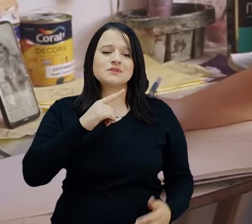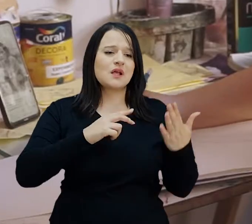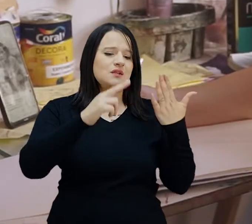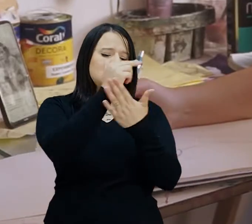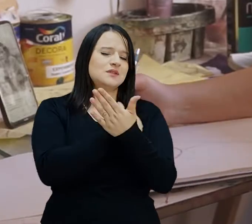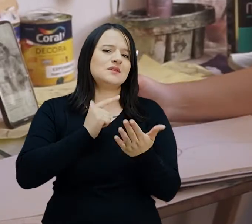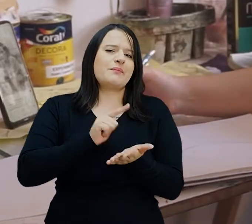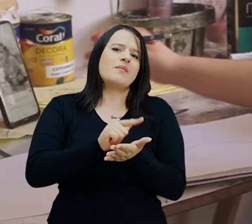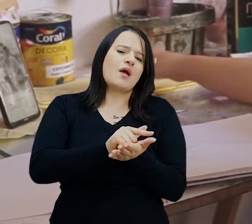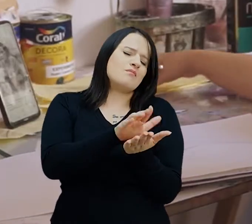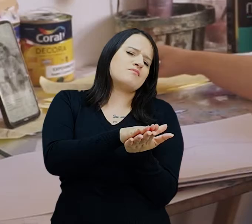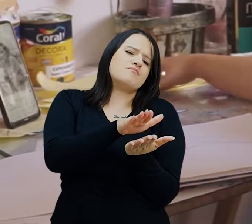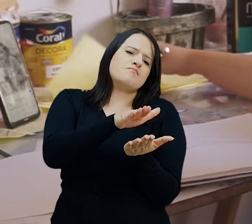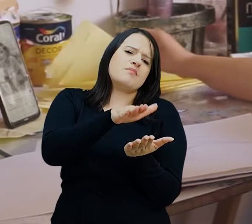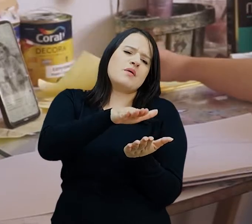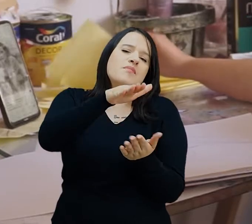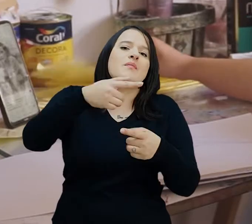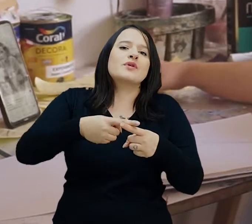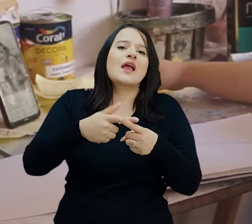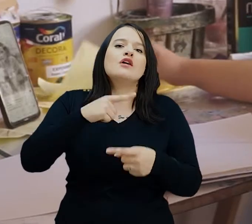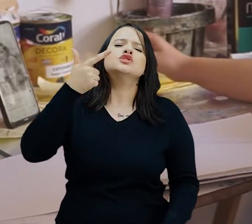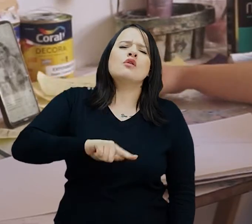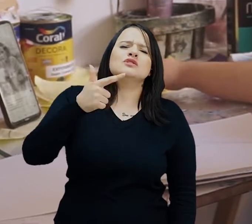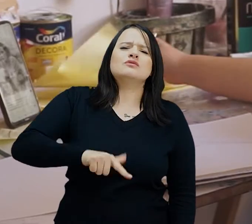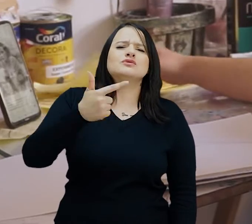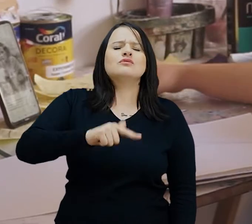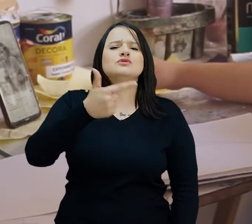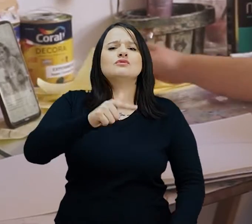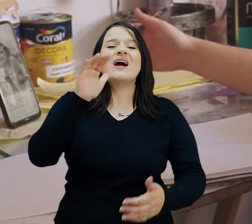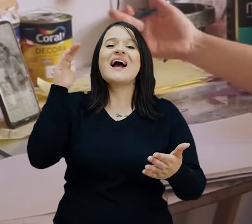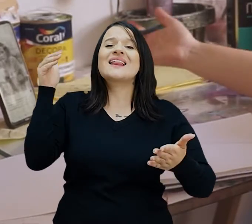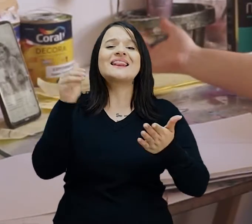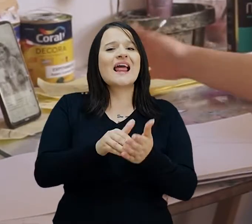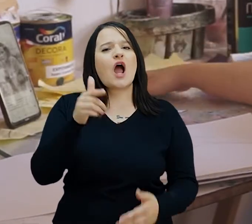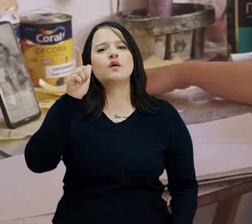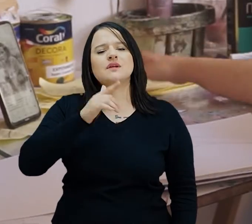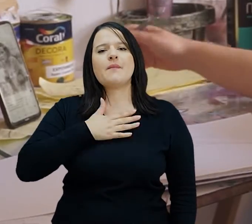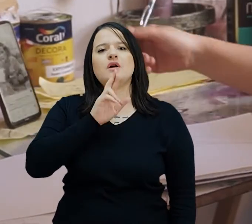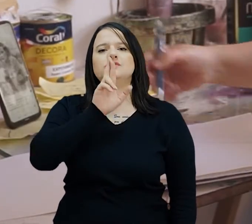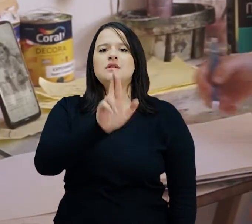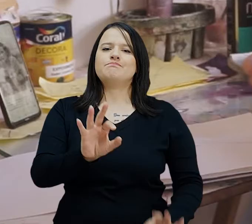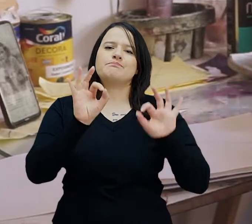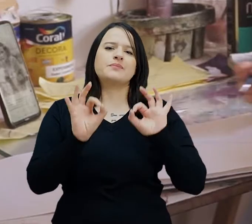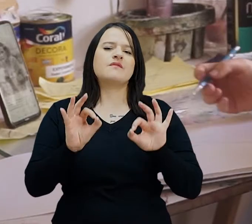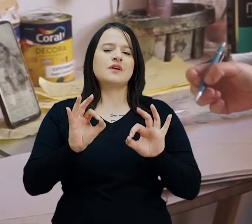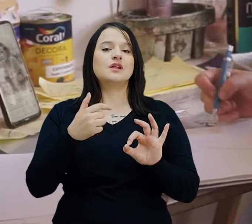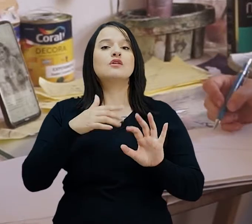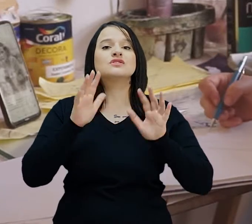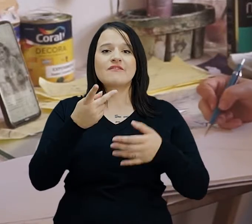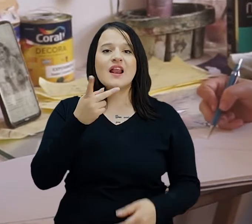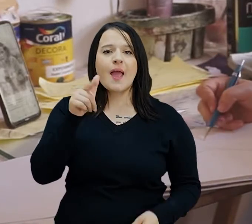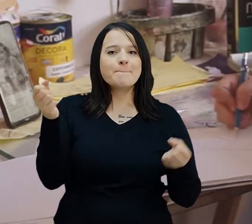também. Porque aí, por exemplo, aqui eu desenho e tem muitas folhas. Porque eu desenho muitas vezes a mesma coisa. Até